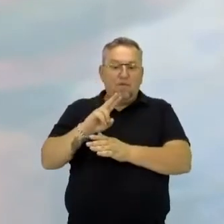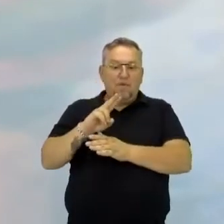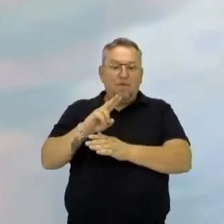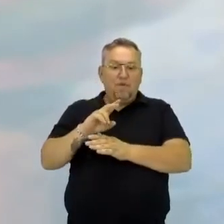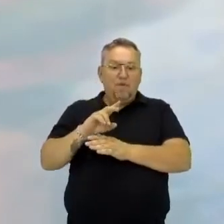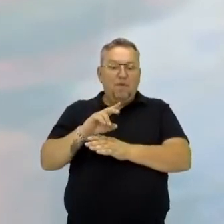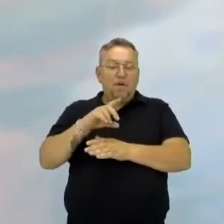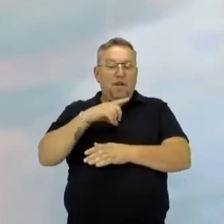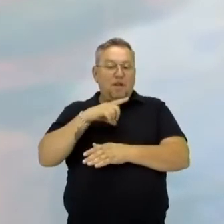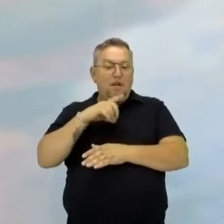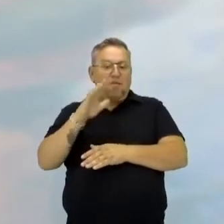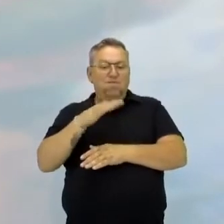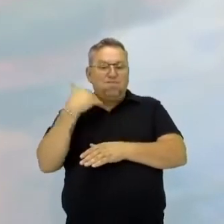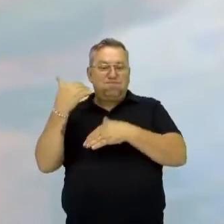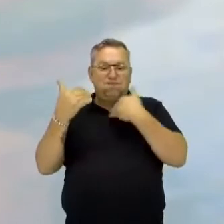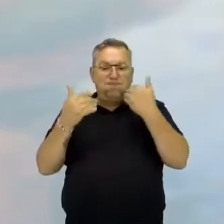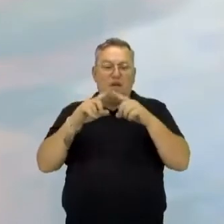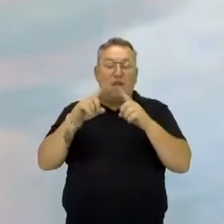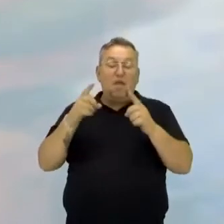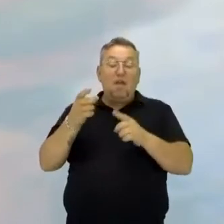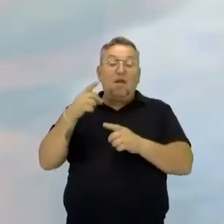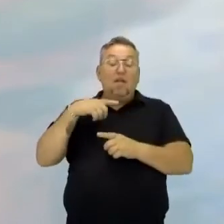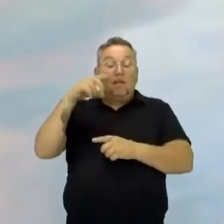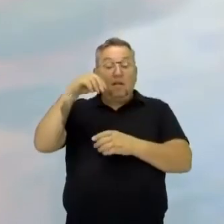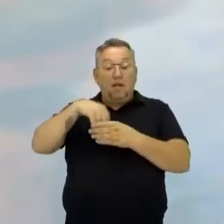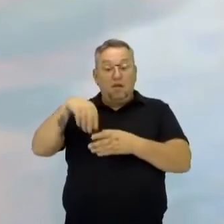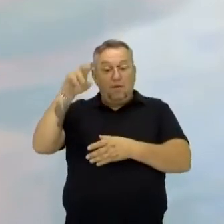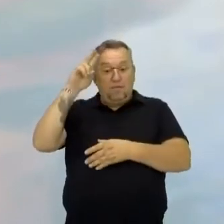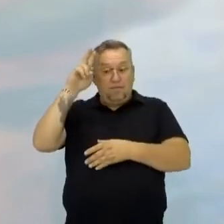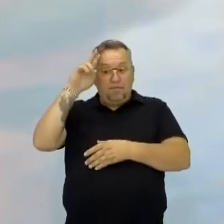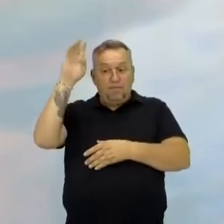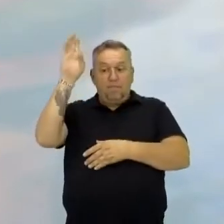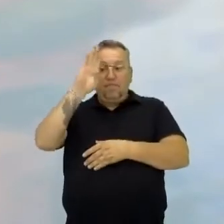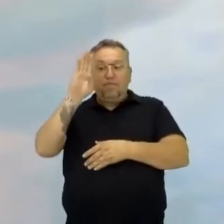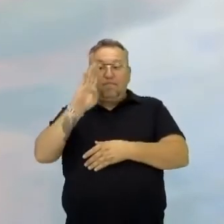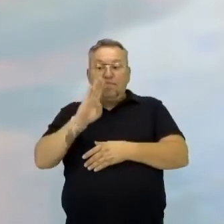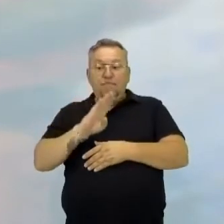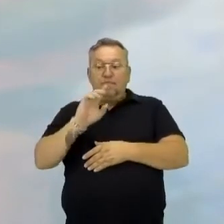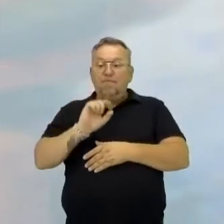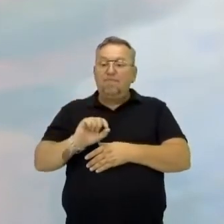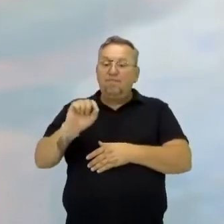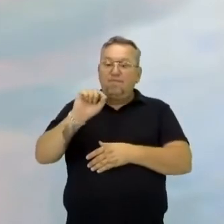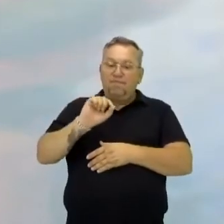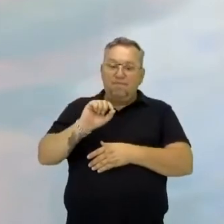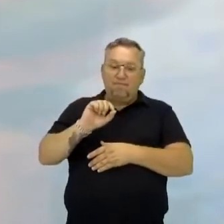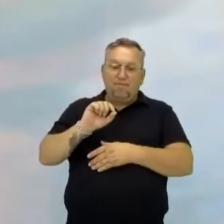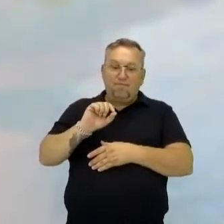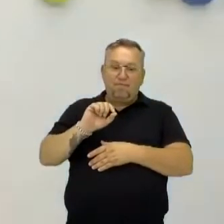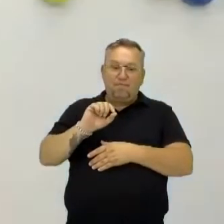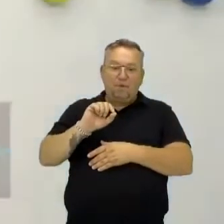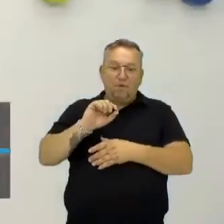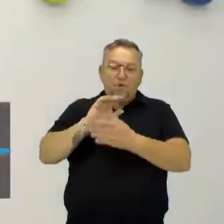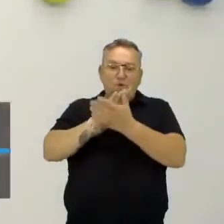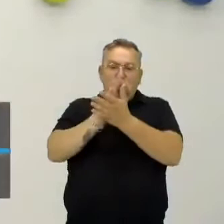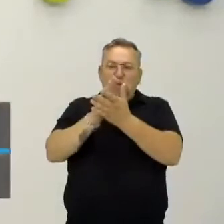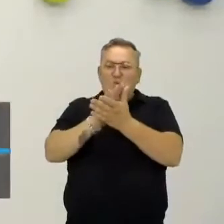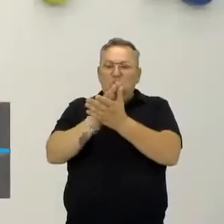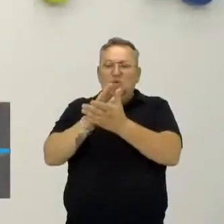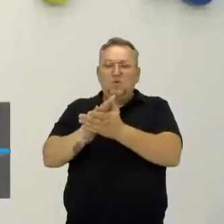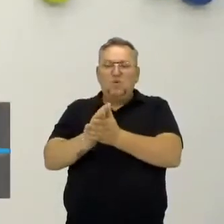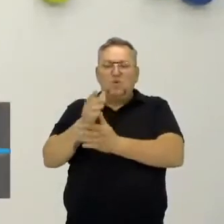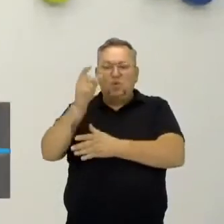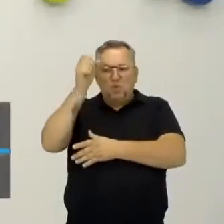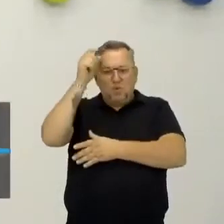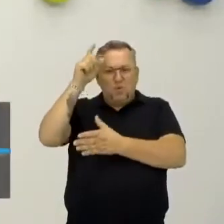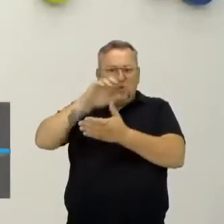gente tem, na história do Brasil, né, o apagamento de diversas culturas e